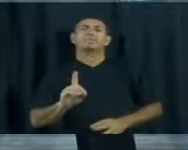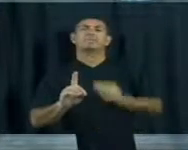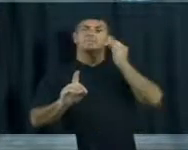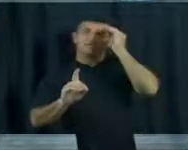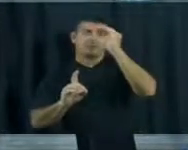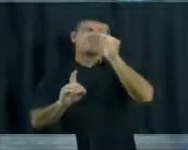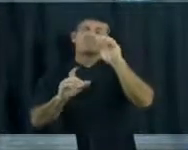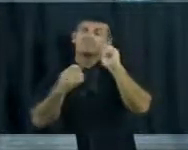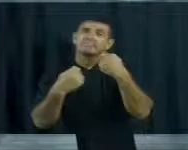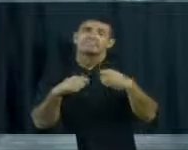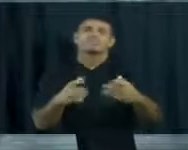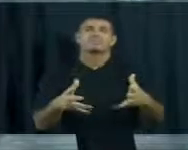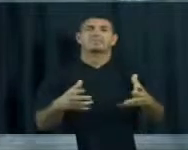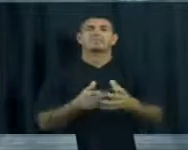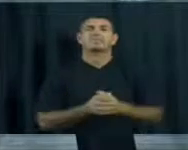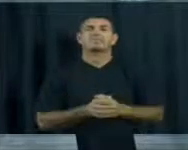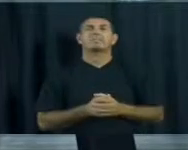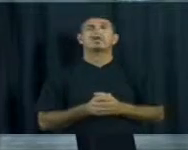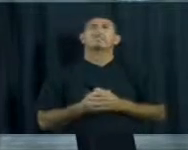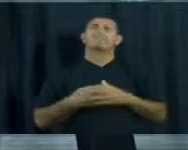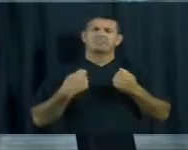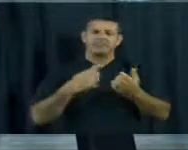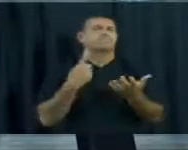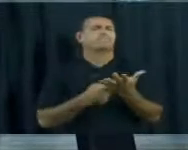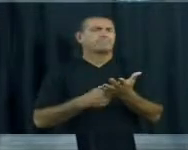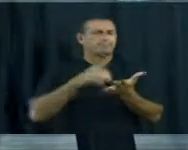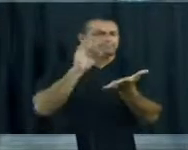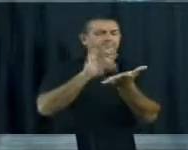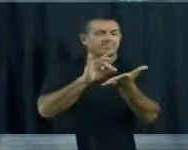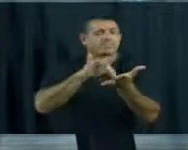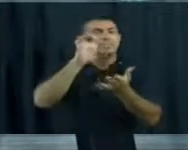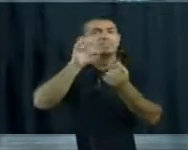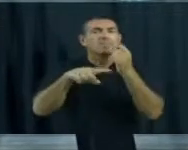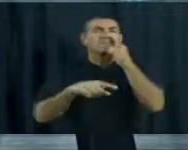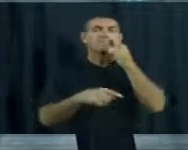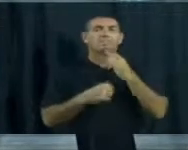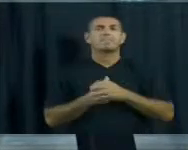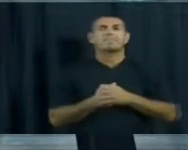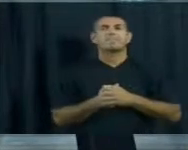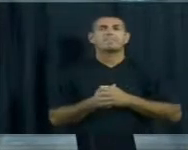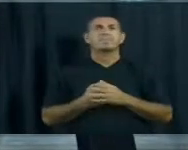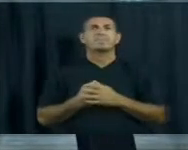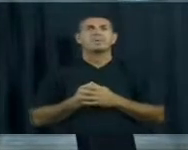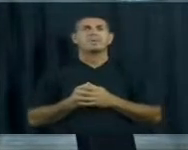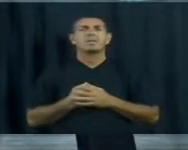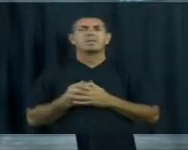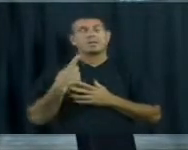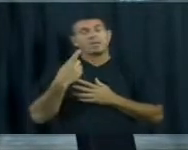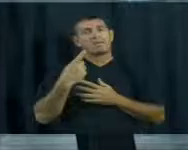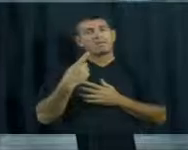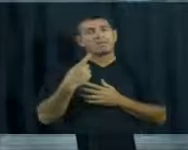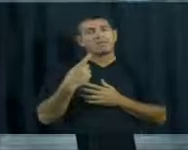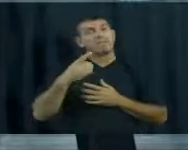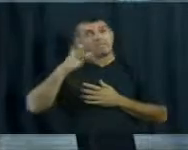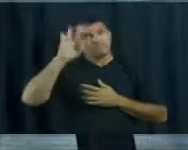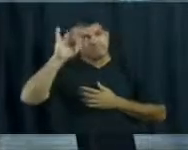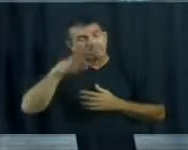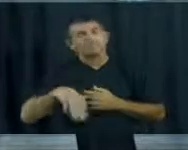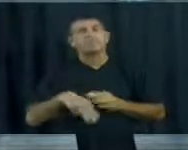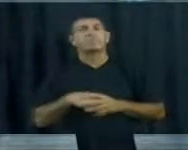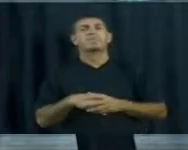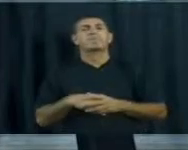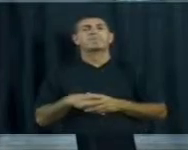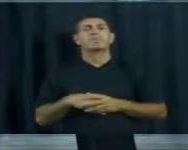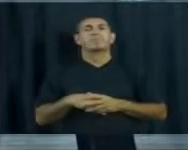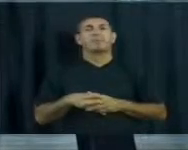Existem direitos, existem deveres, enfim. Então, assim, eu vou só tentar finalizar essa parte, porque a gente está com o Gutão